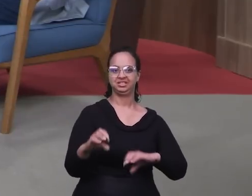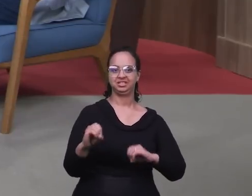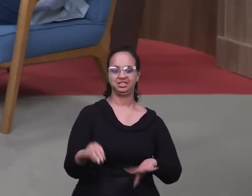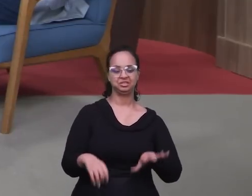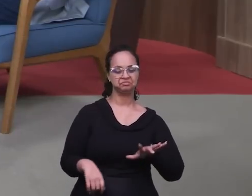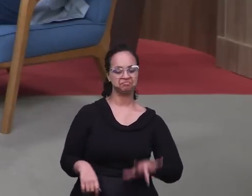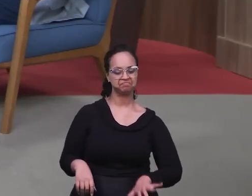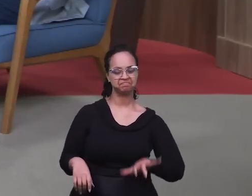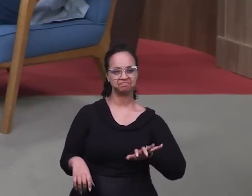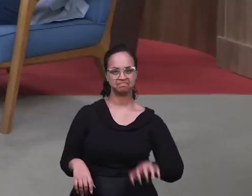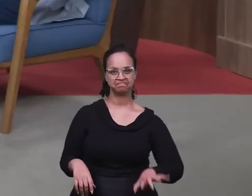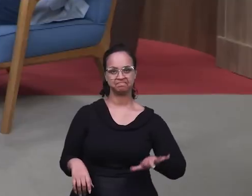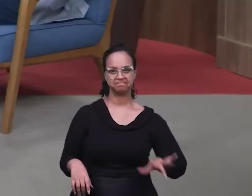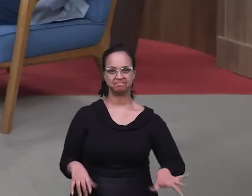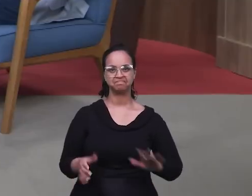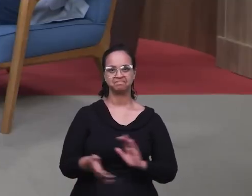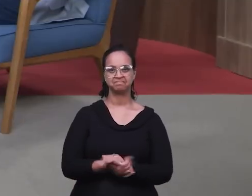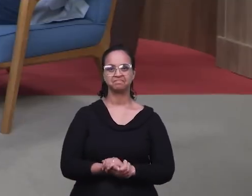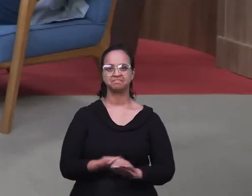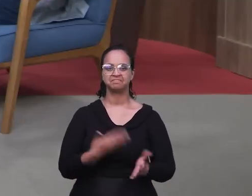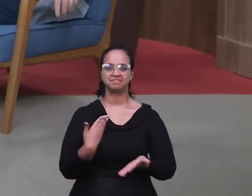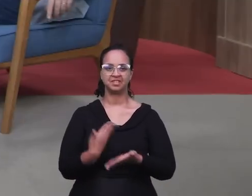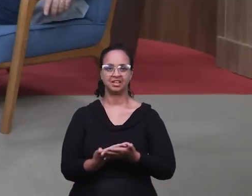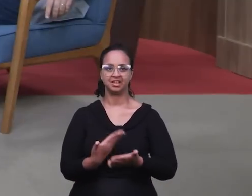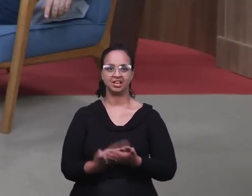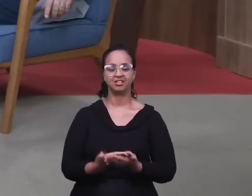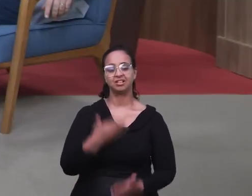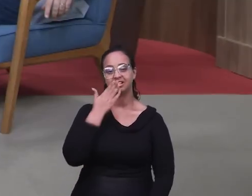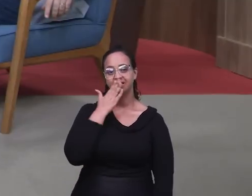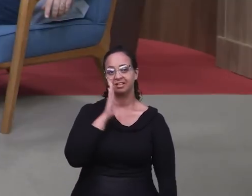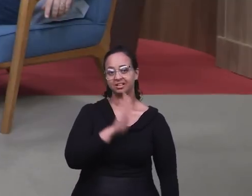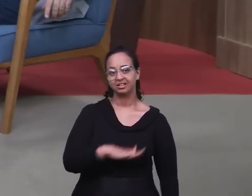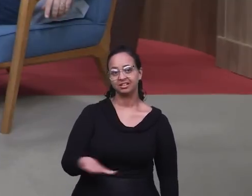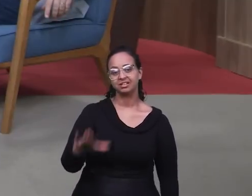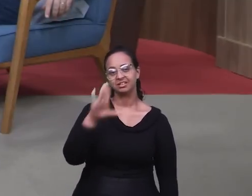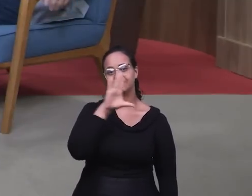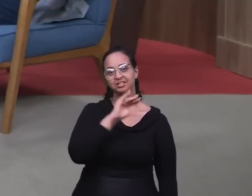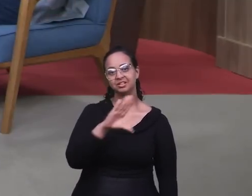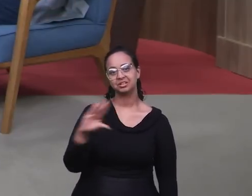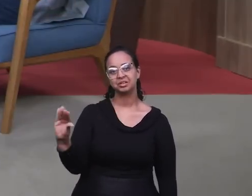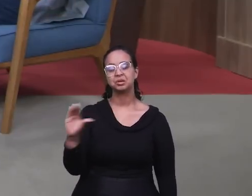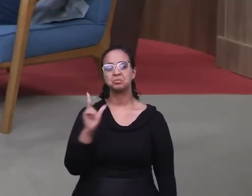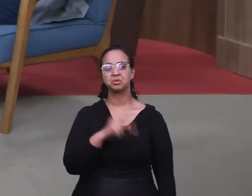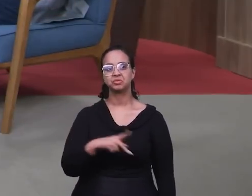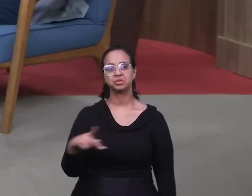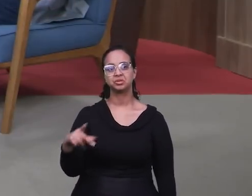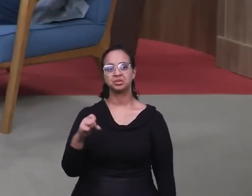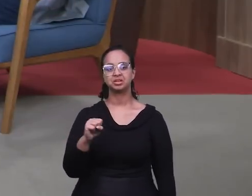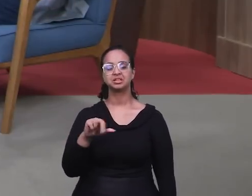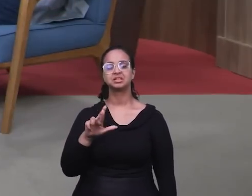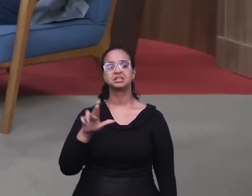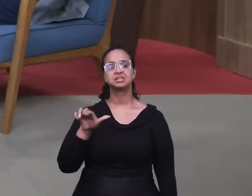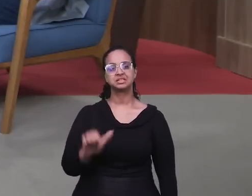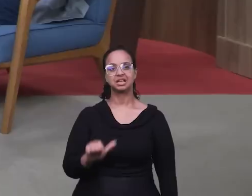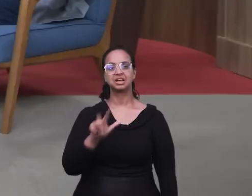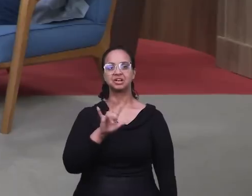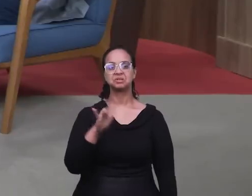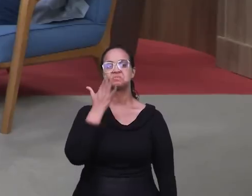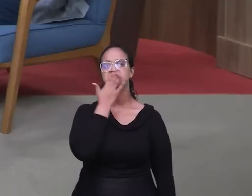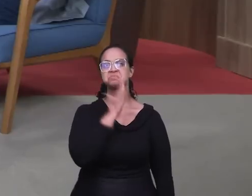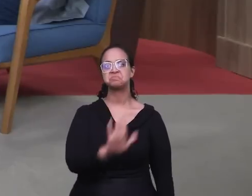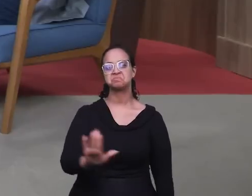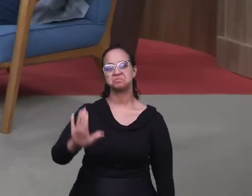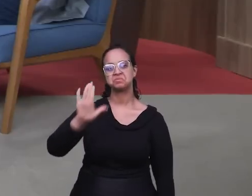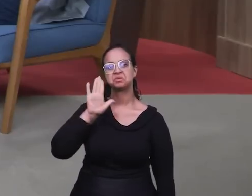acordes para a mão esquerda no teclado. E na aula para as crianças, intermediários e adolescentes, a professora Sara Azuri falará sobre o